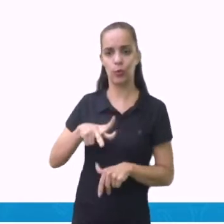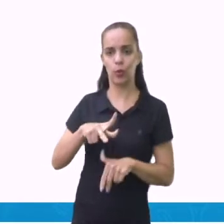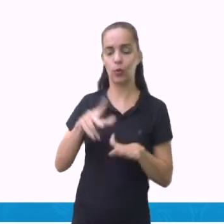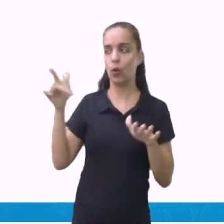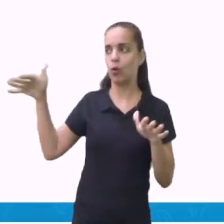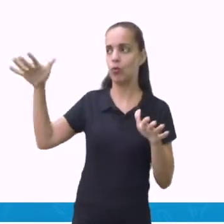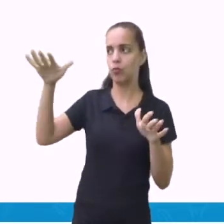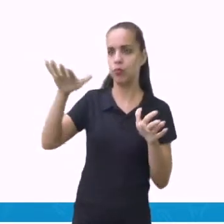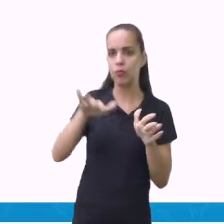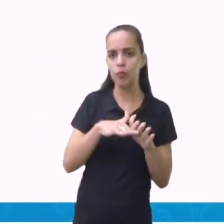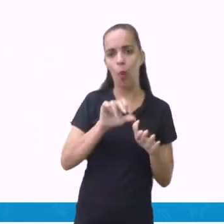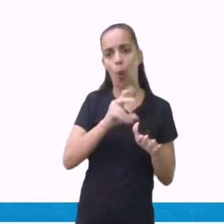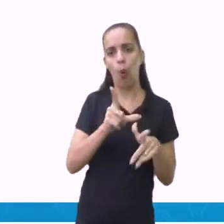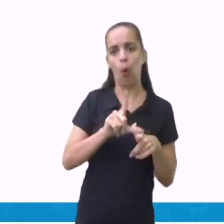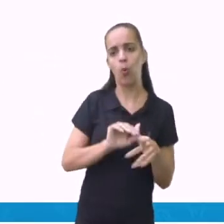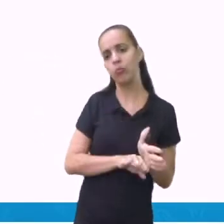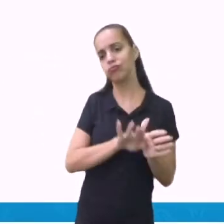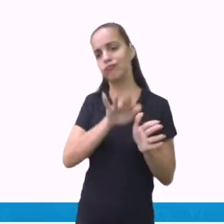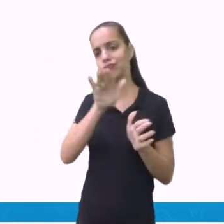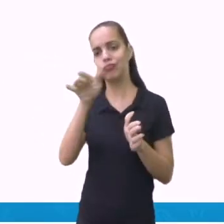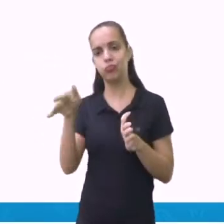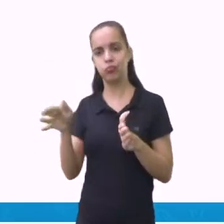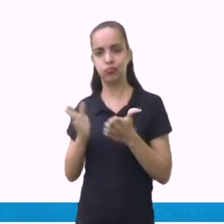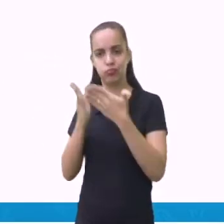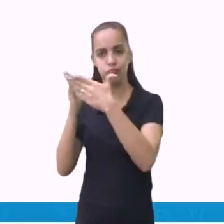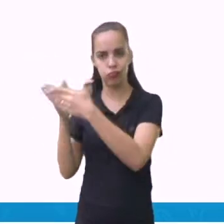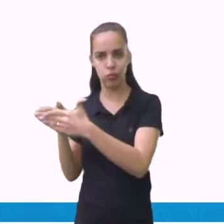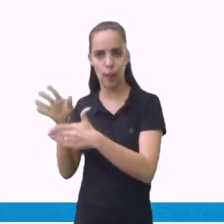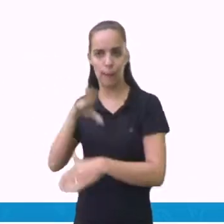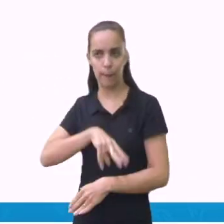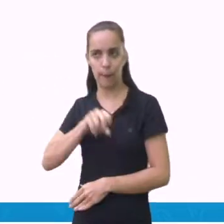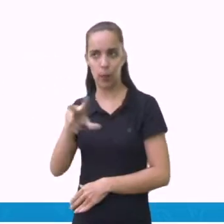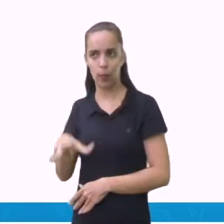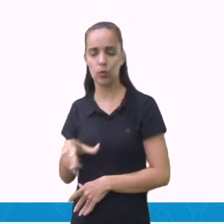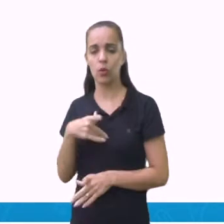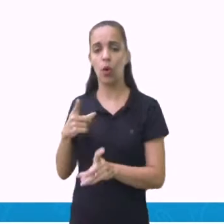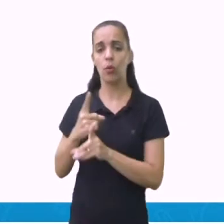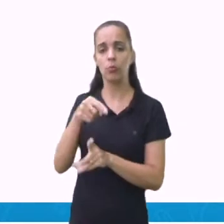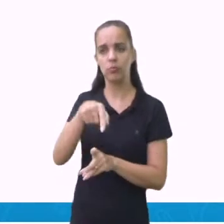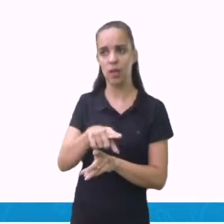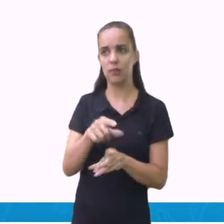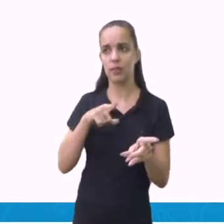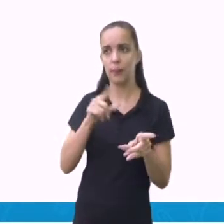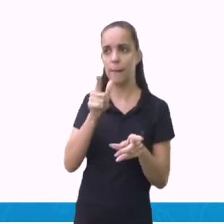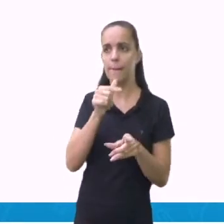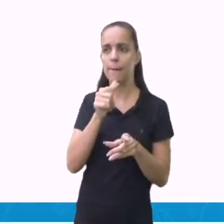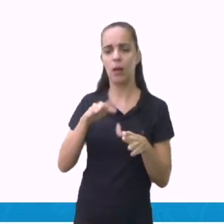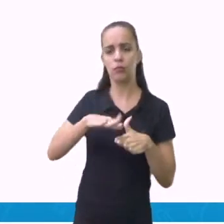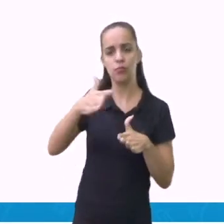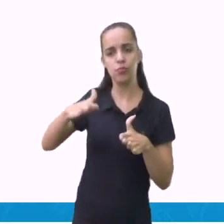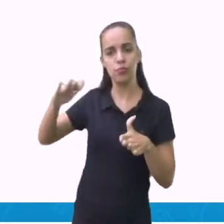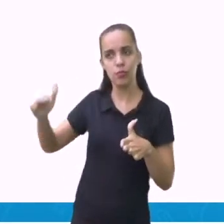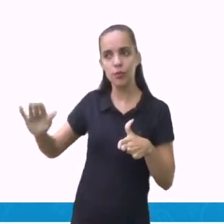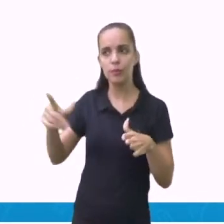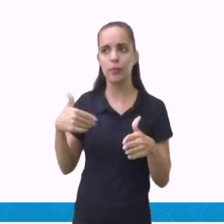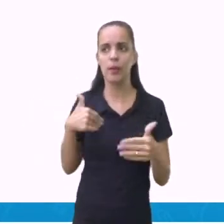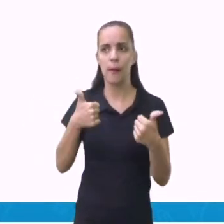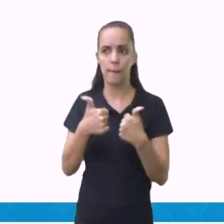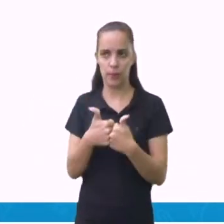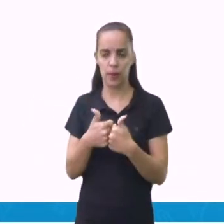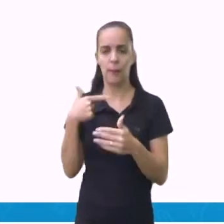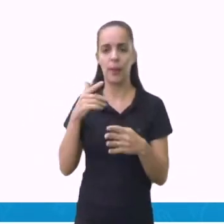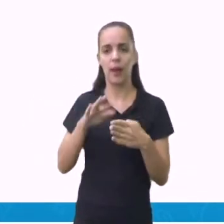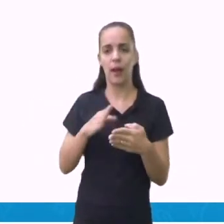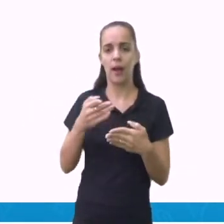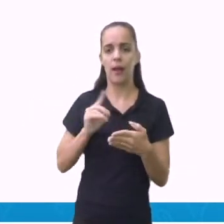dos navios, das grandes navegações. Então, elas eram centros muito importantes e que favoreciam a saída das